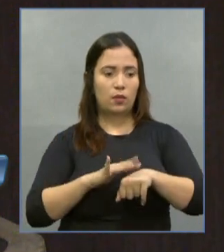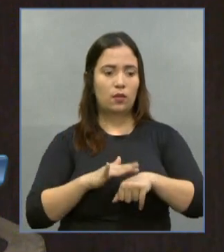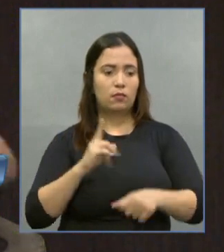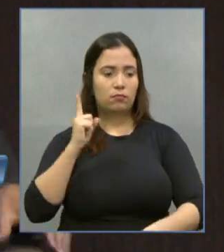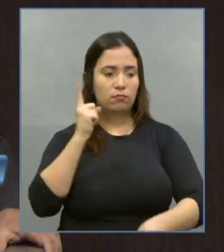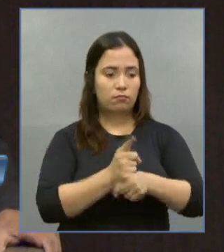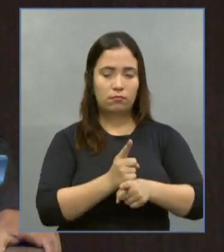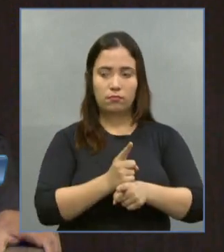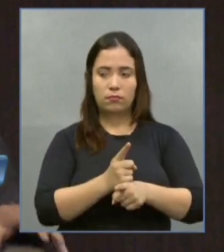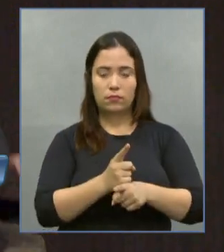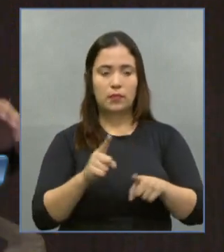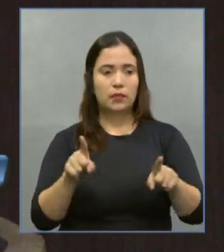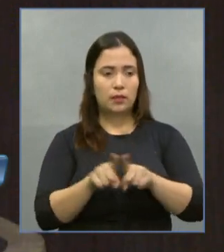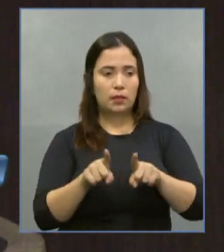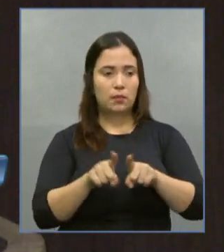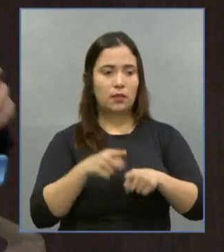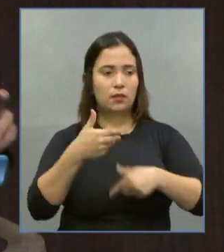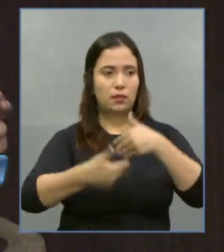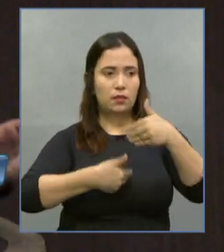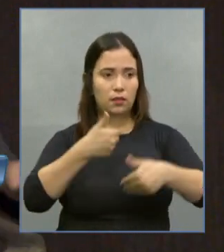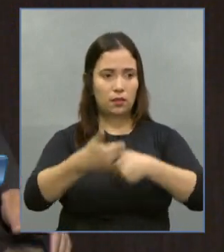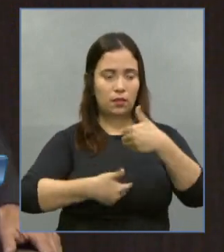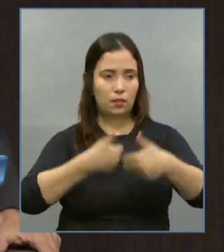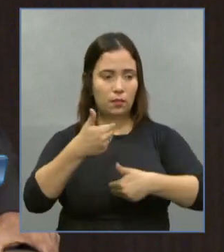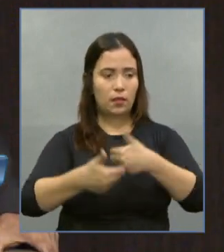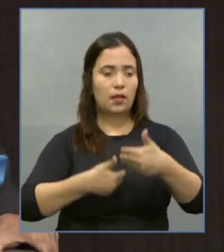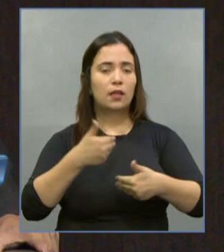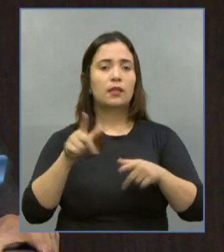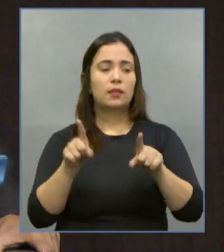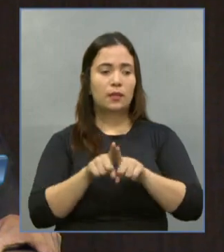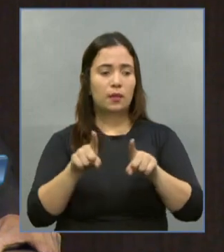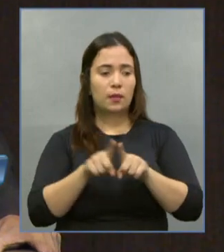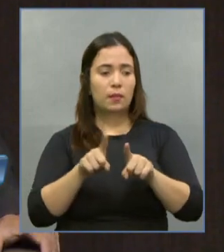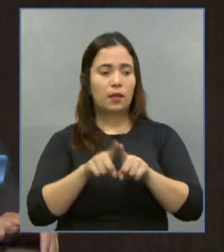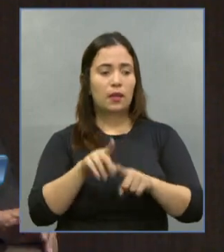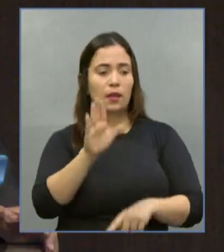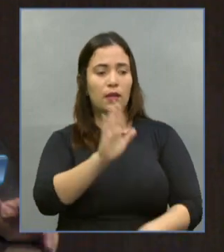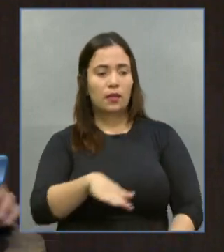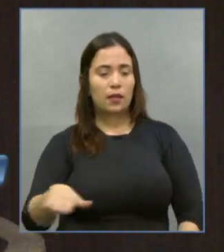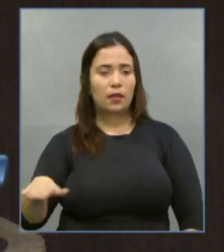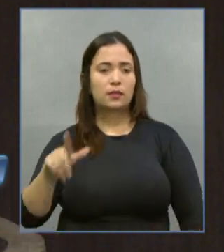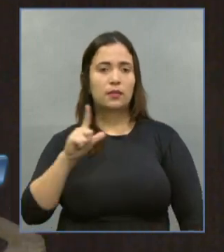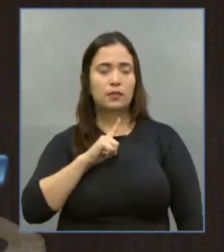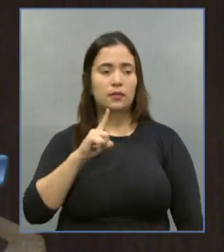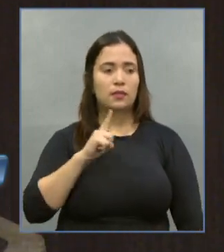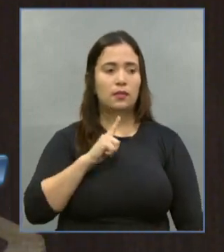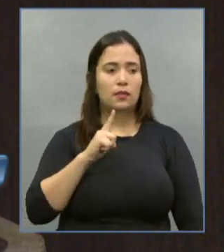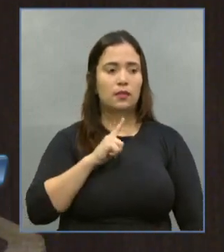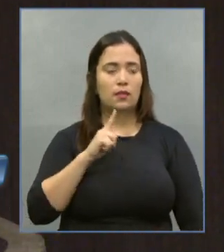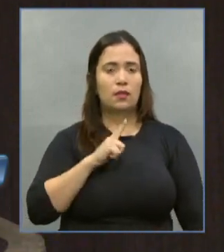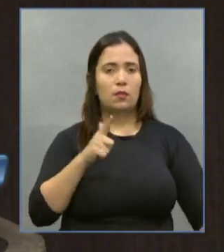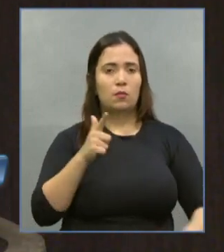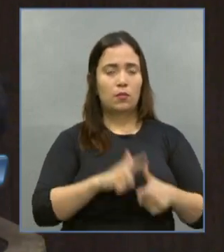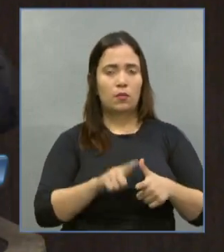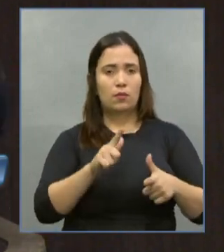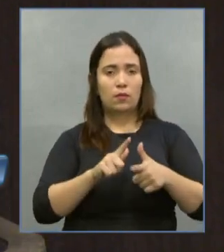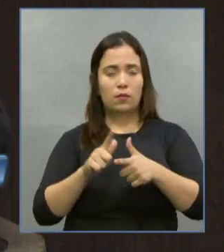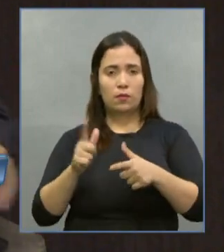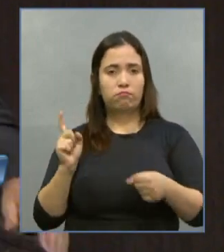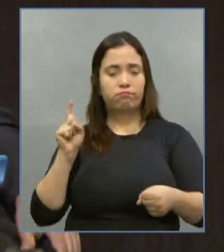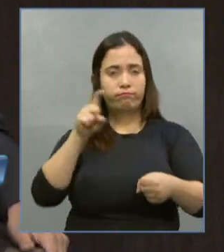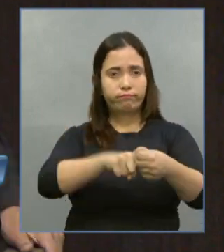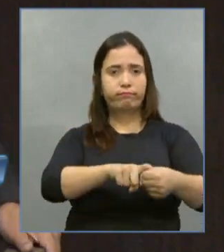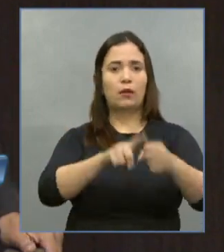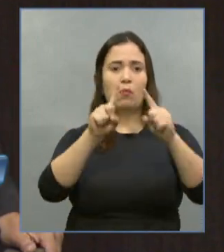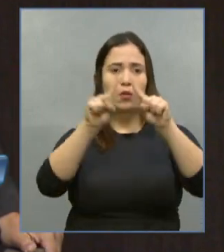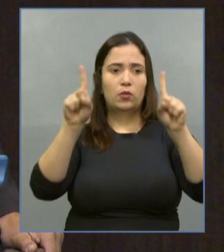realização do diagnóstico e das consultas, e, obviamente, a manutenção destas crianças em programas regulares para que elas